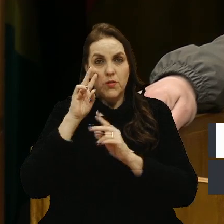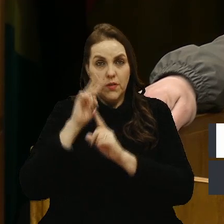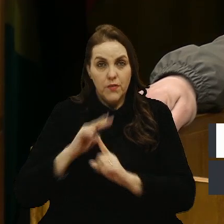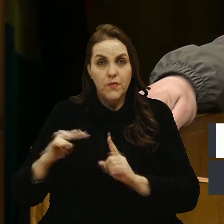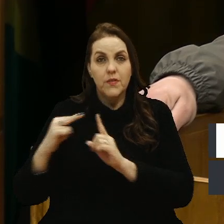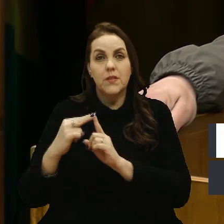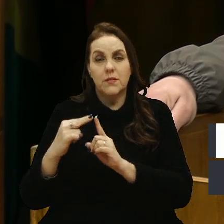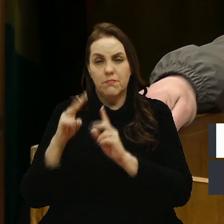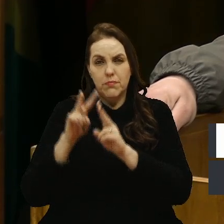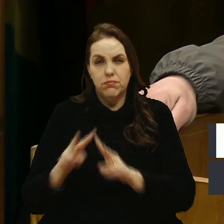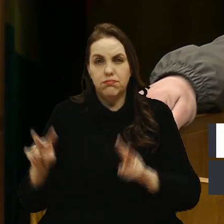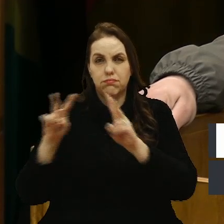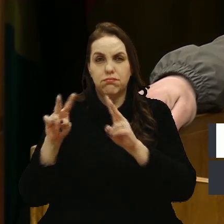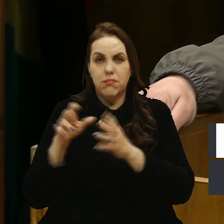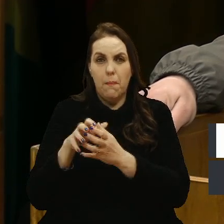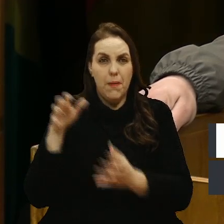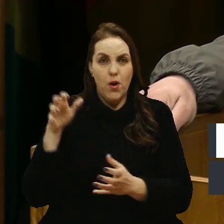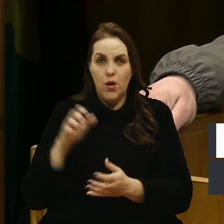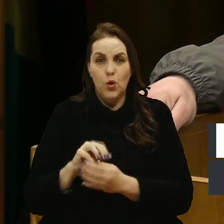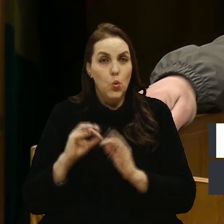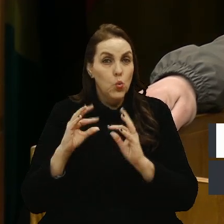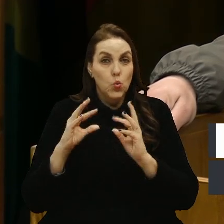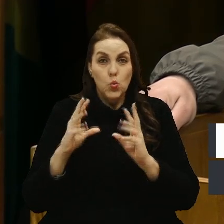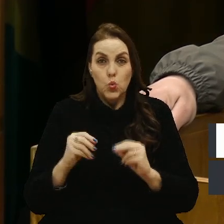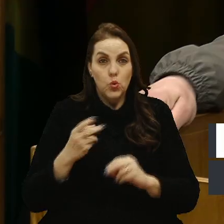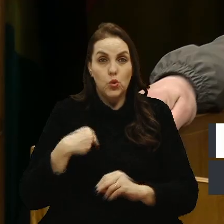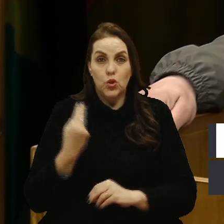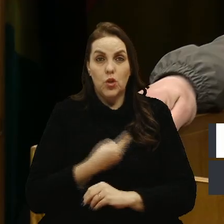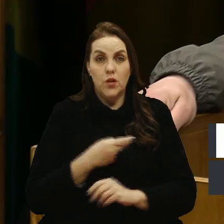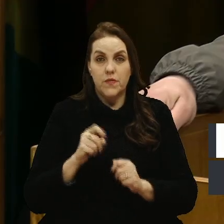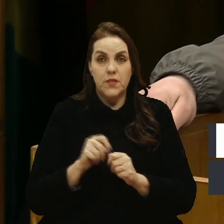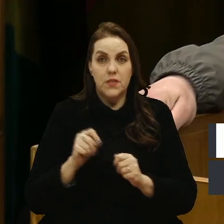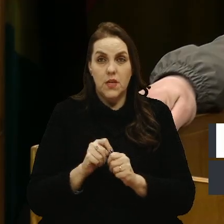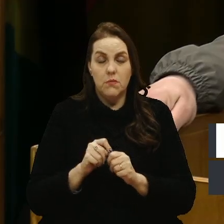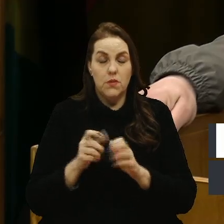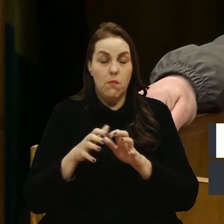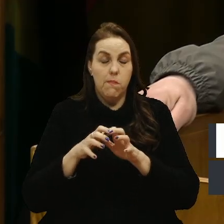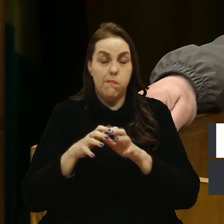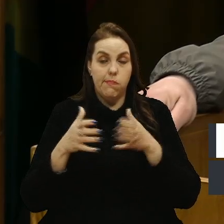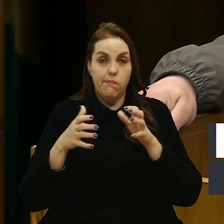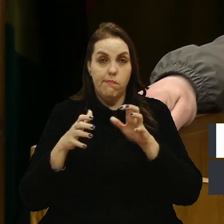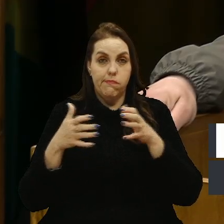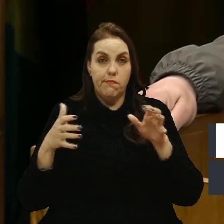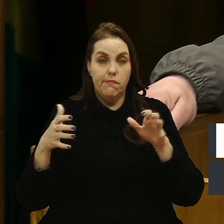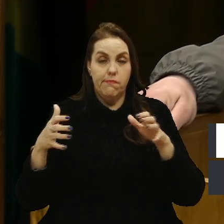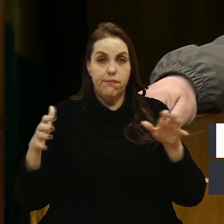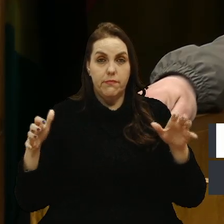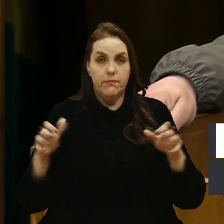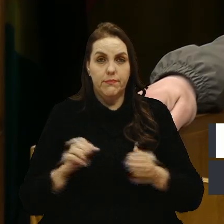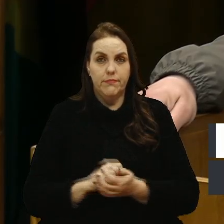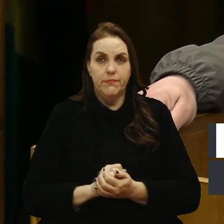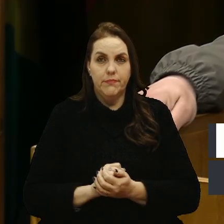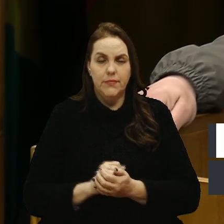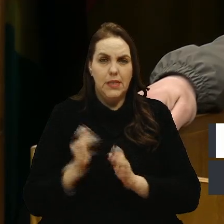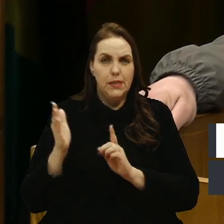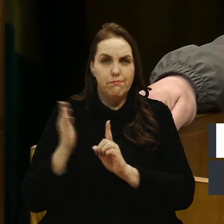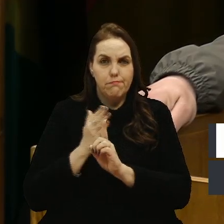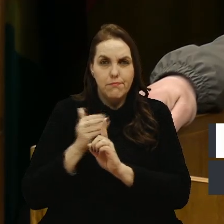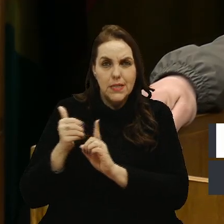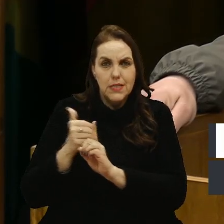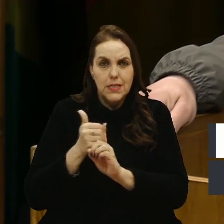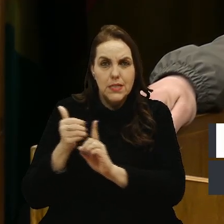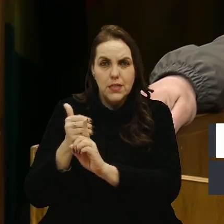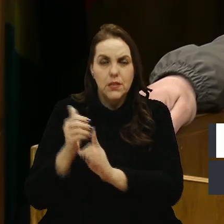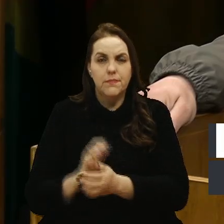maior. Tudo que a gente faz é amplificado e perseguido, muitas